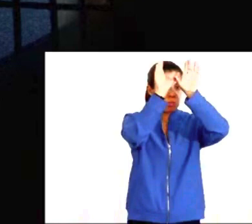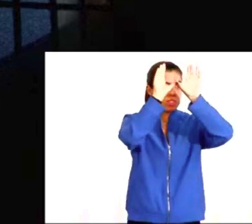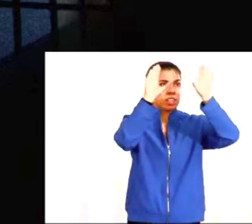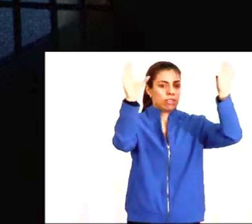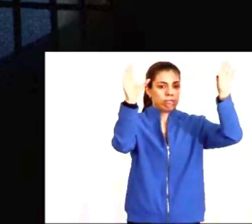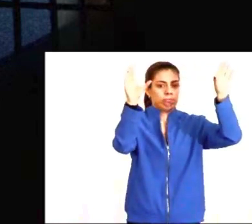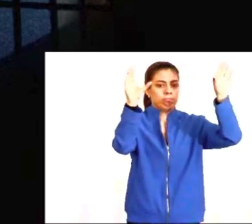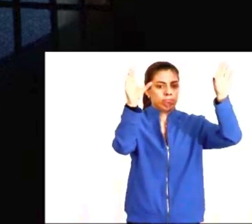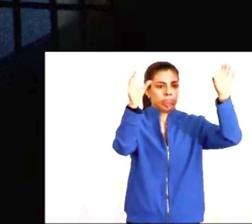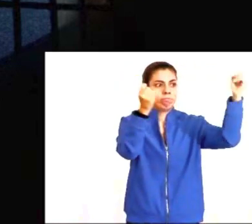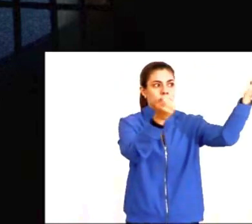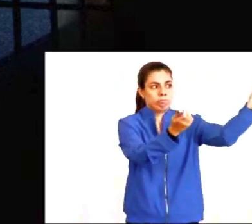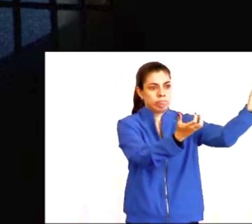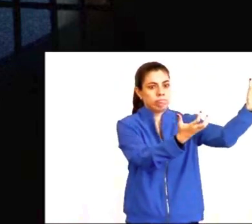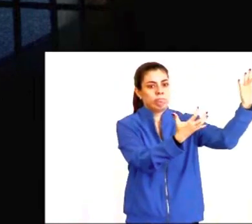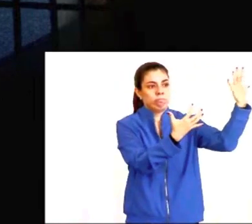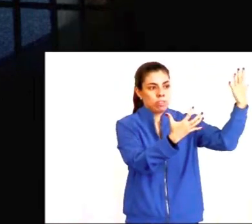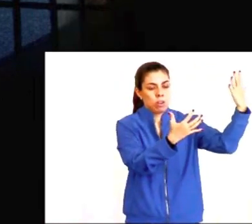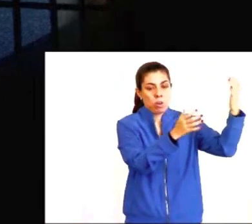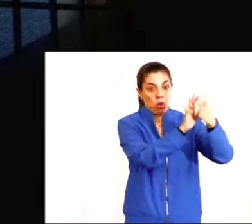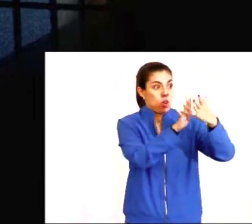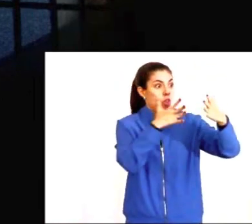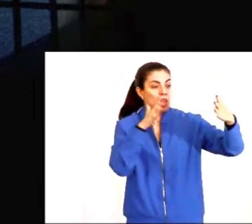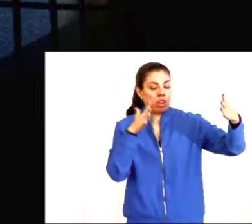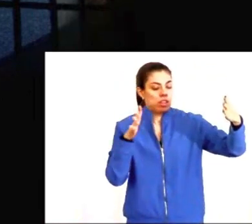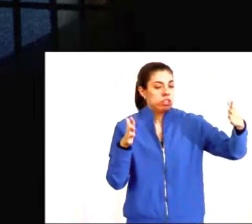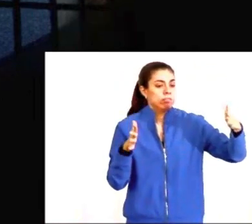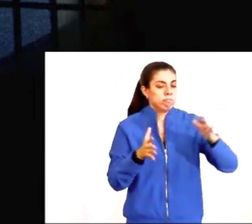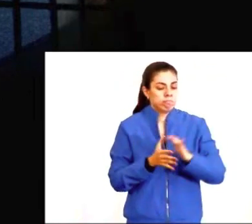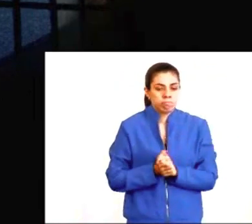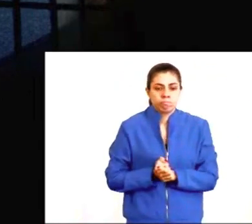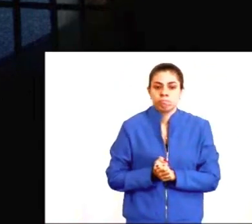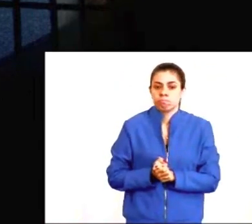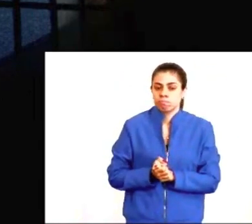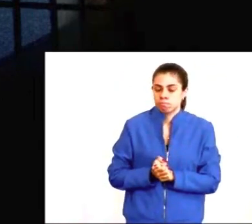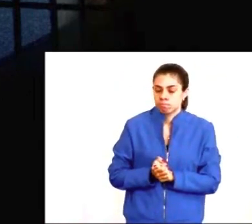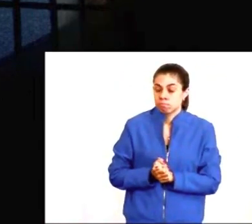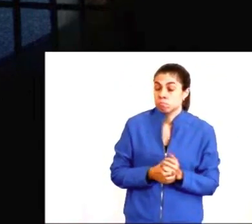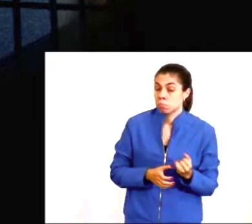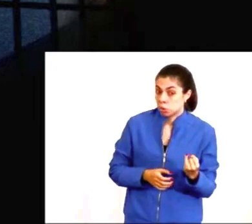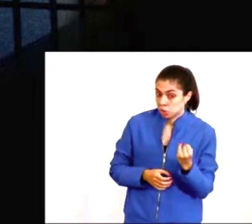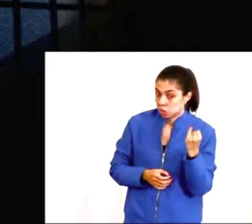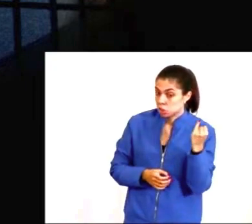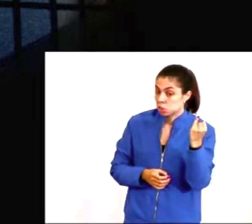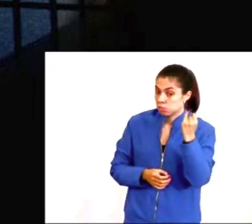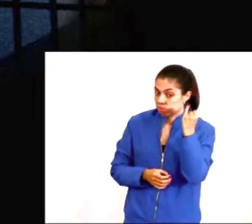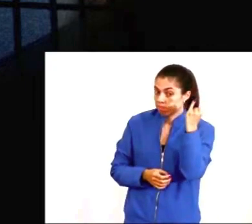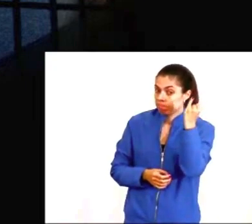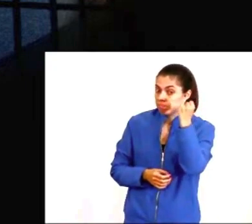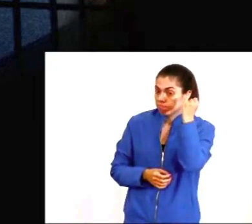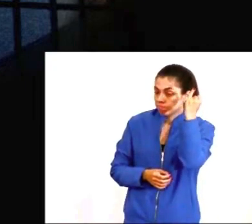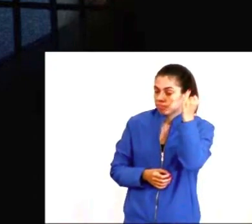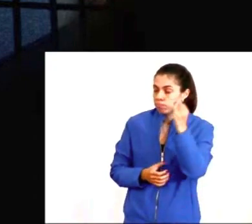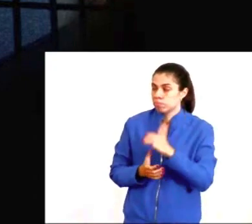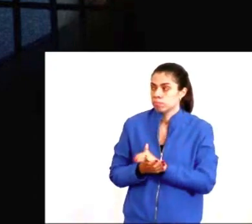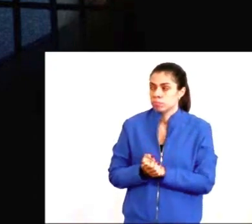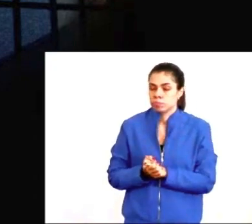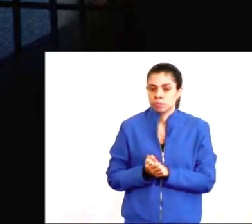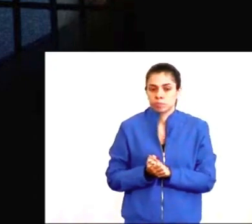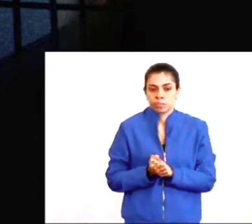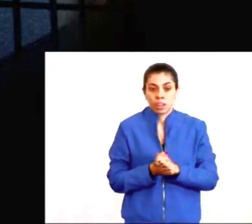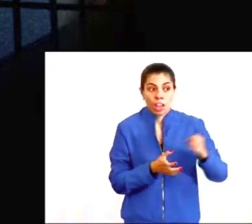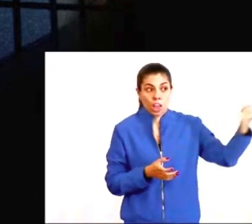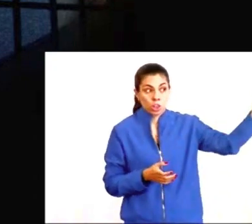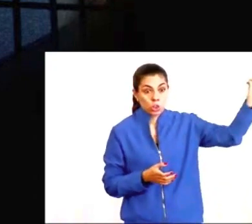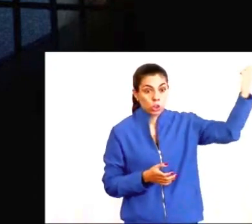claro. No entanto, para uns, essa é uma ideia muito importante no cristianismo, para uns esta luz